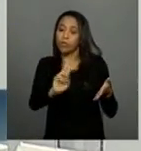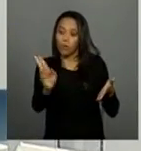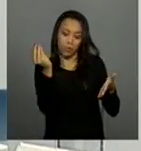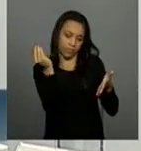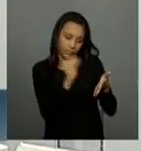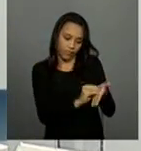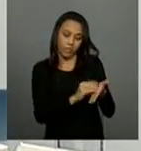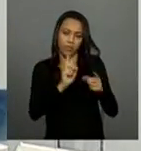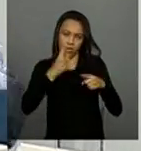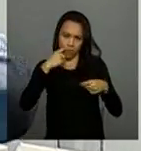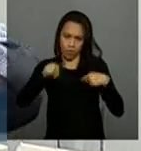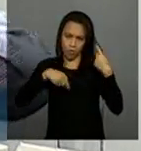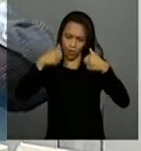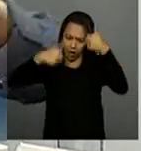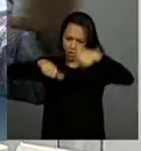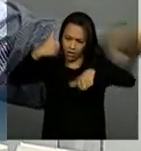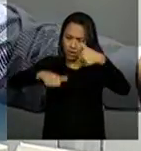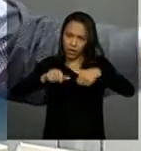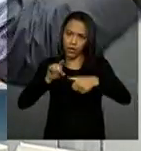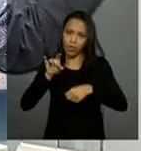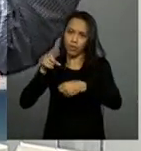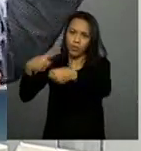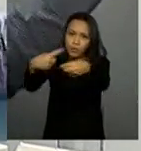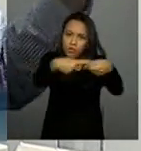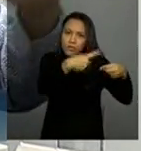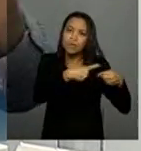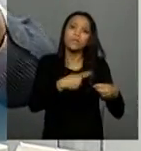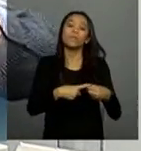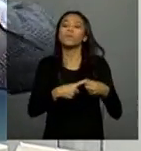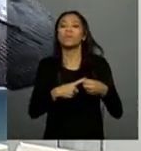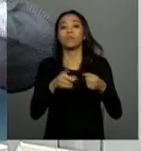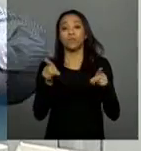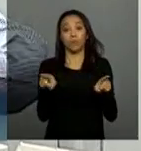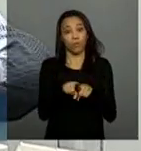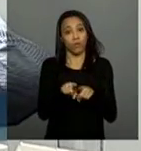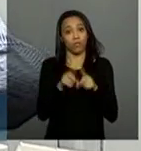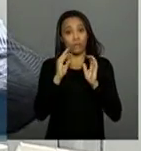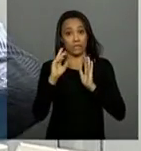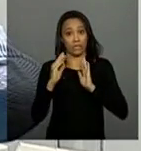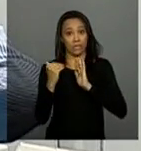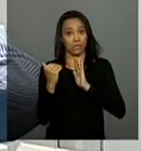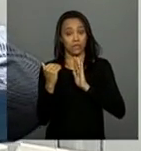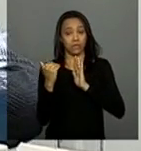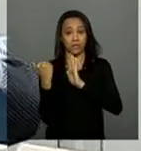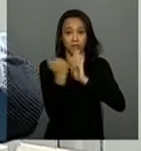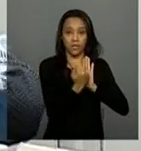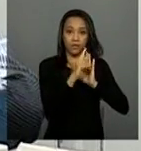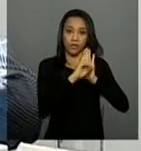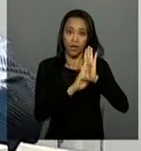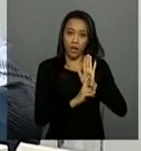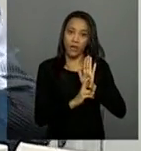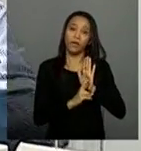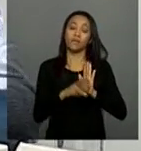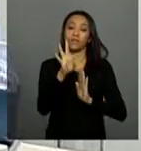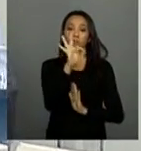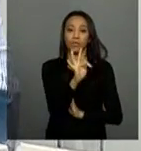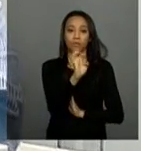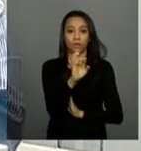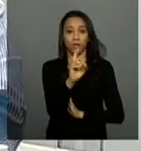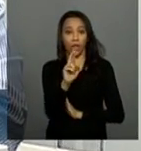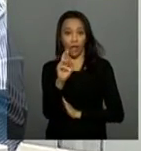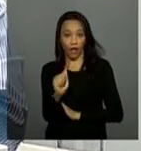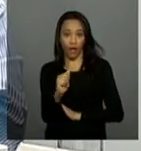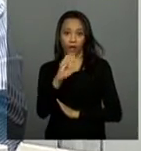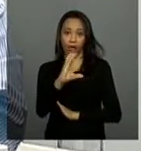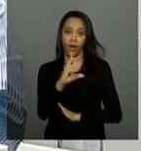faz análise por município, entendermos, por exemplo, a base do Terra Class, o que está acontecendo naquele município a partir também